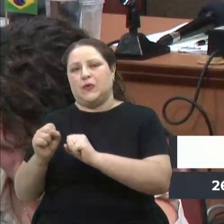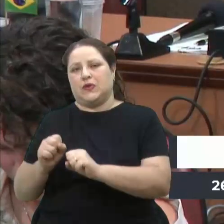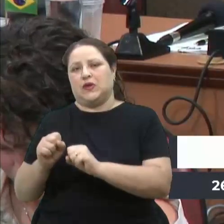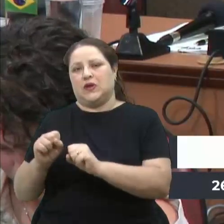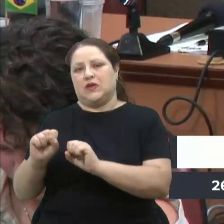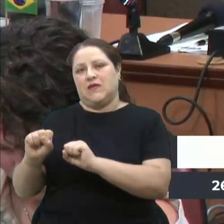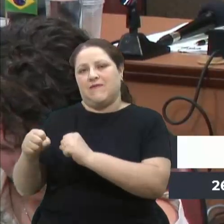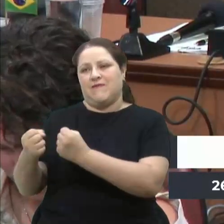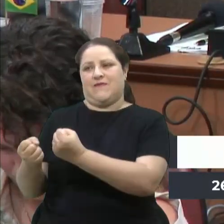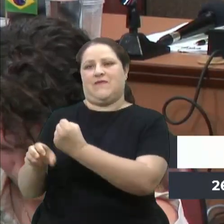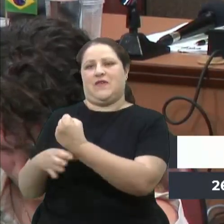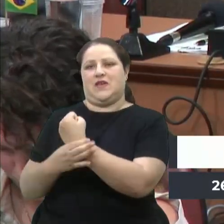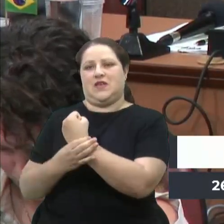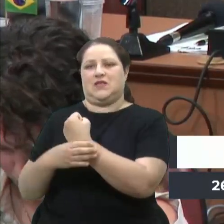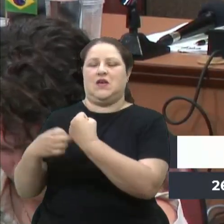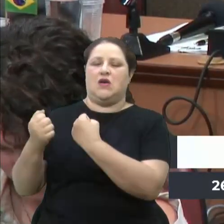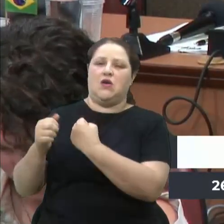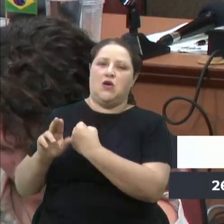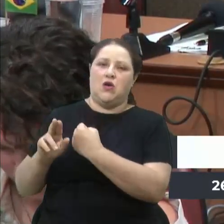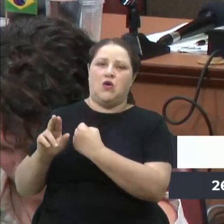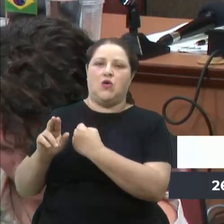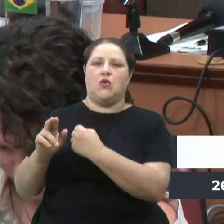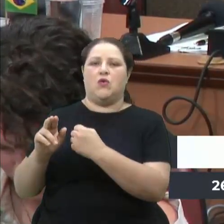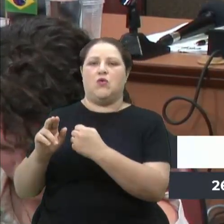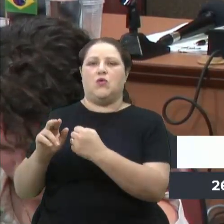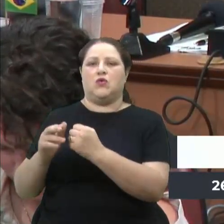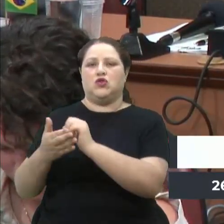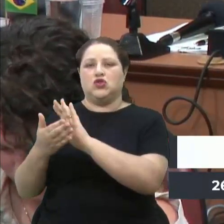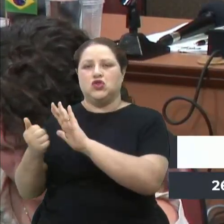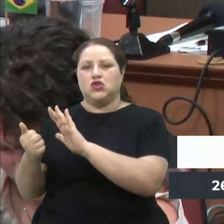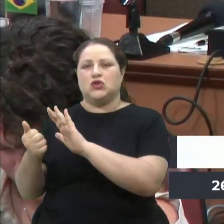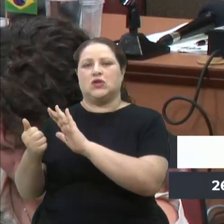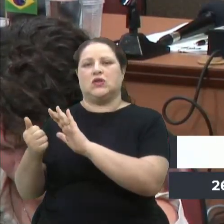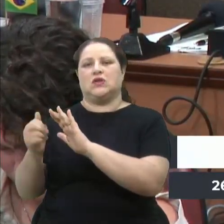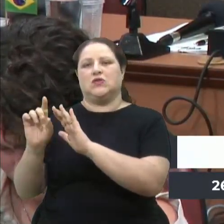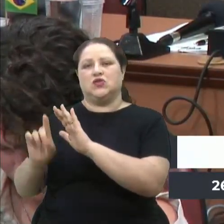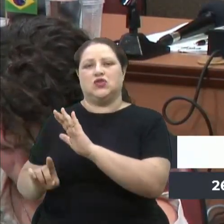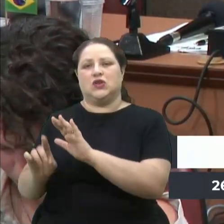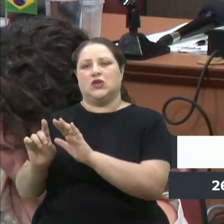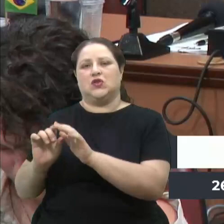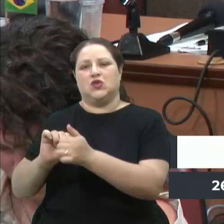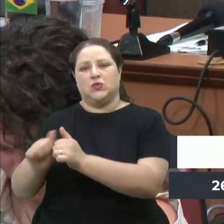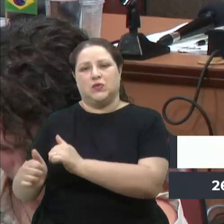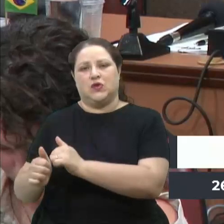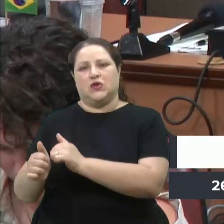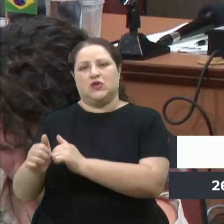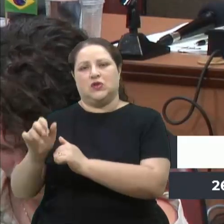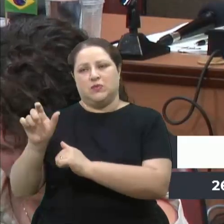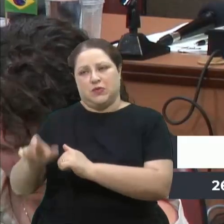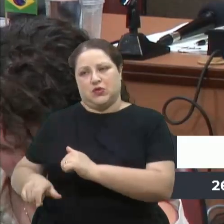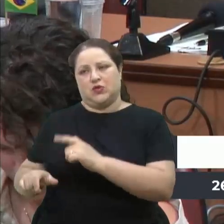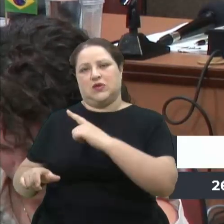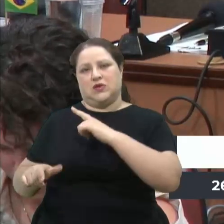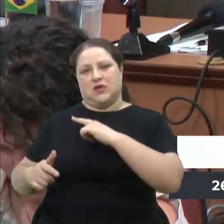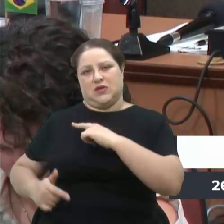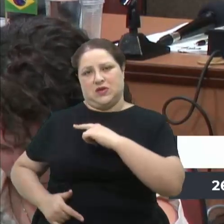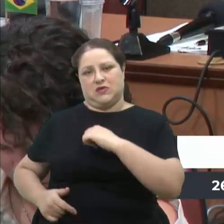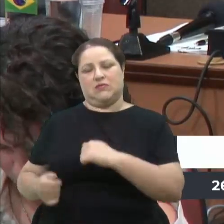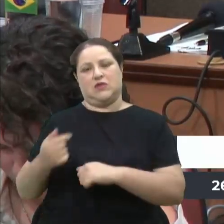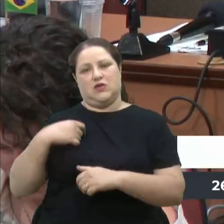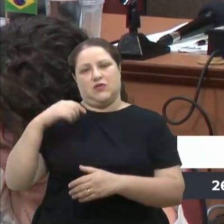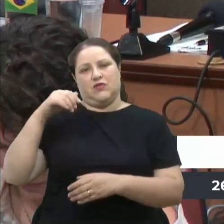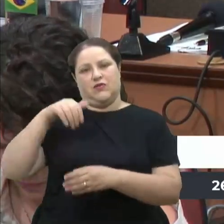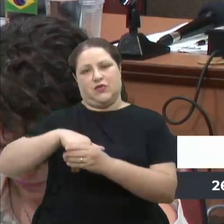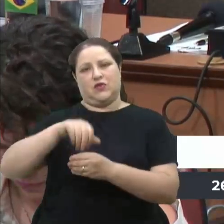e quem poderá ter as suas armas então eu votarei favorável assinei e assinaria novamente